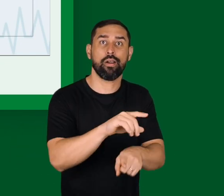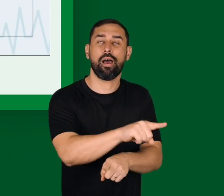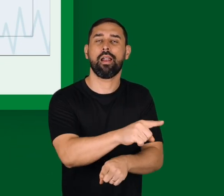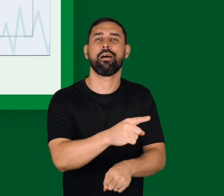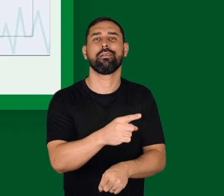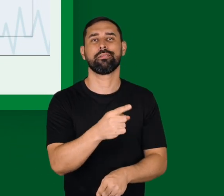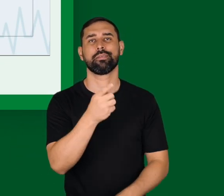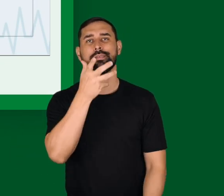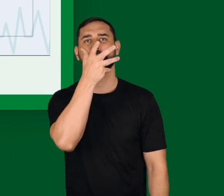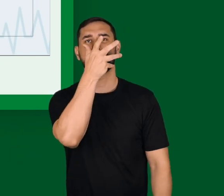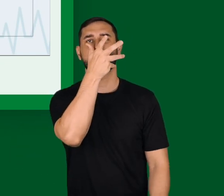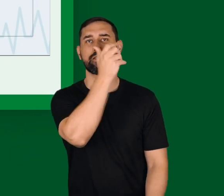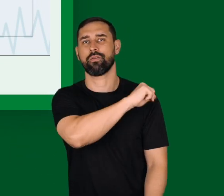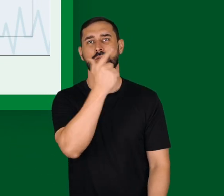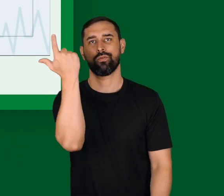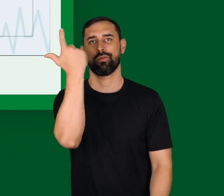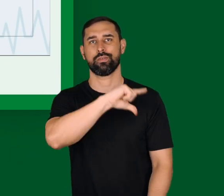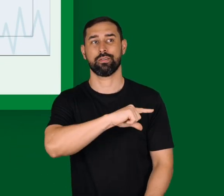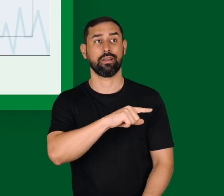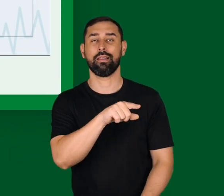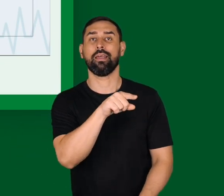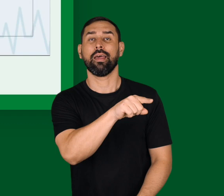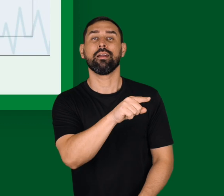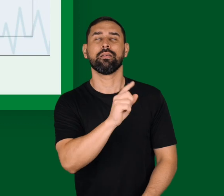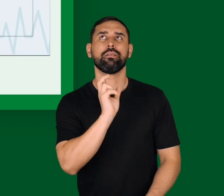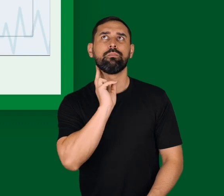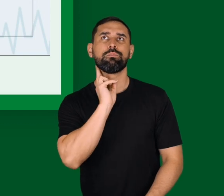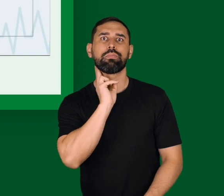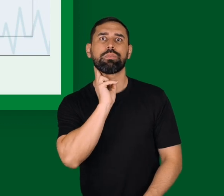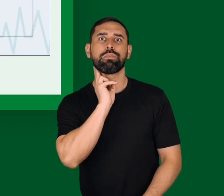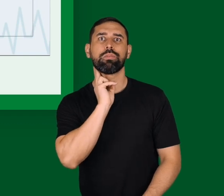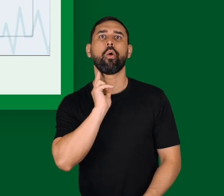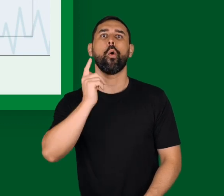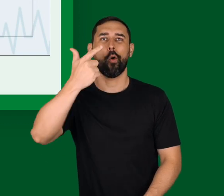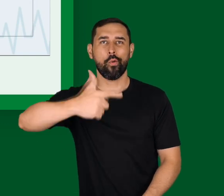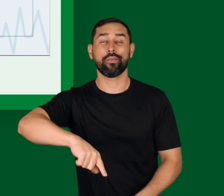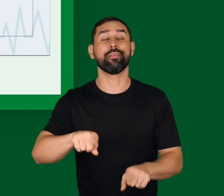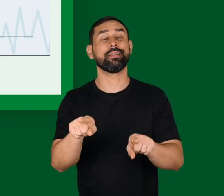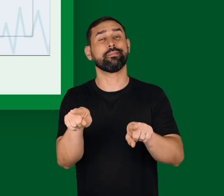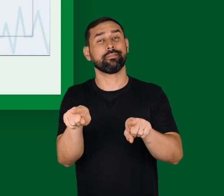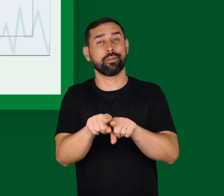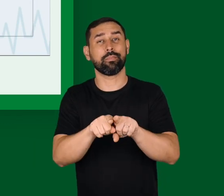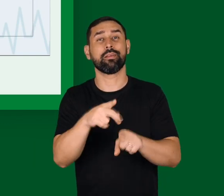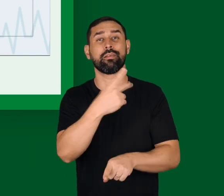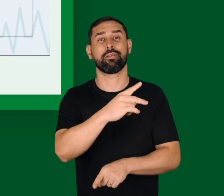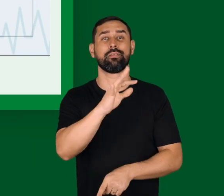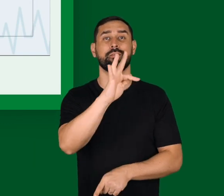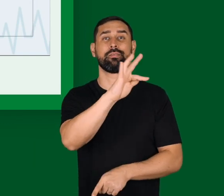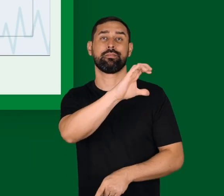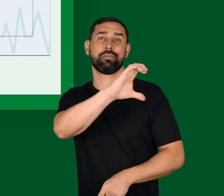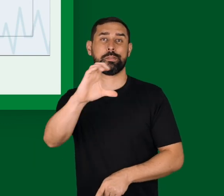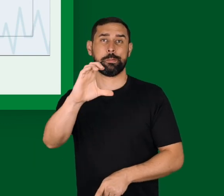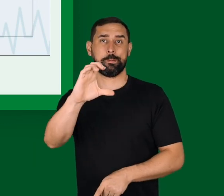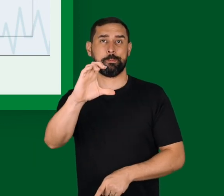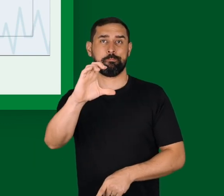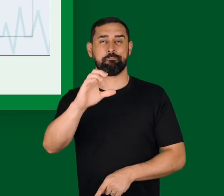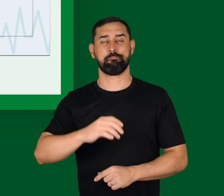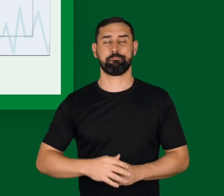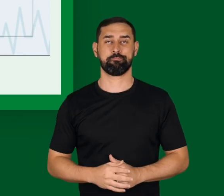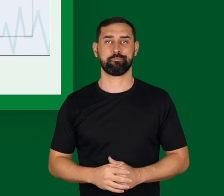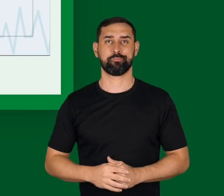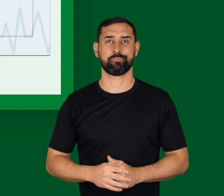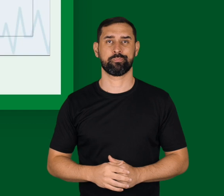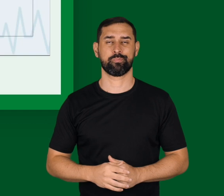ser atendido nas suas necessidades para que ela possa ser reanimada, ou seja, que a gente volte a ter